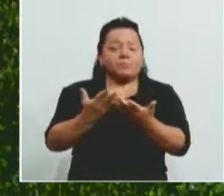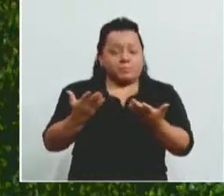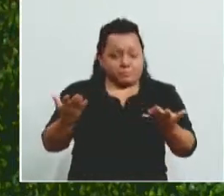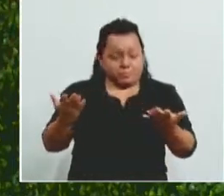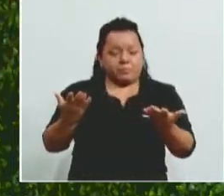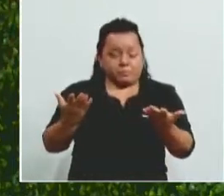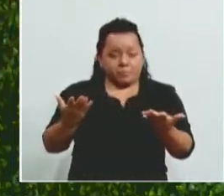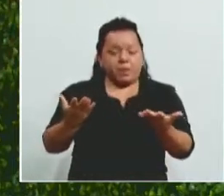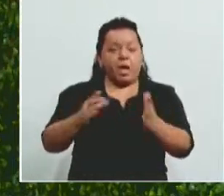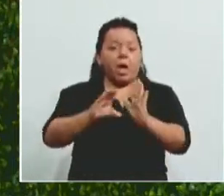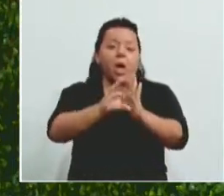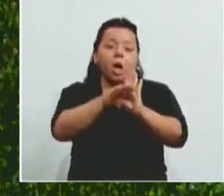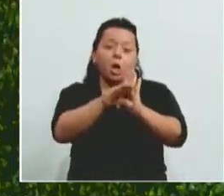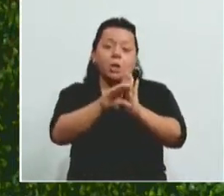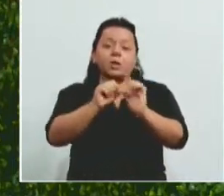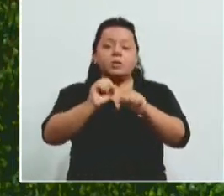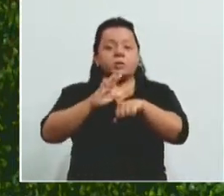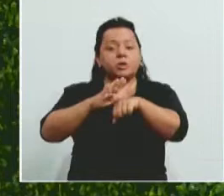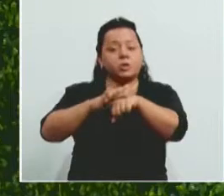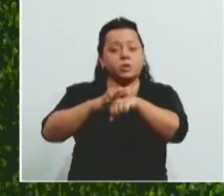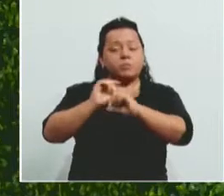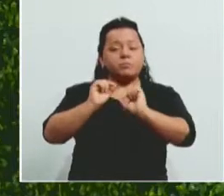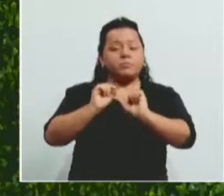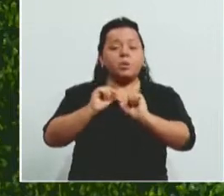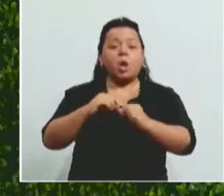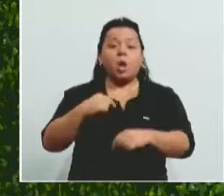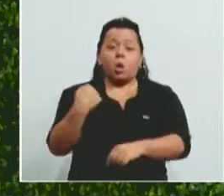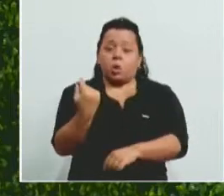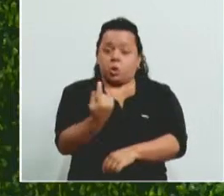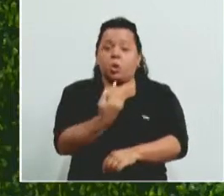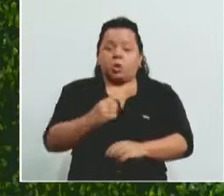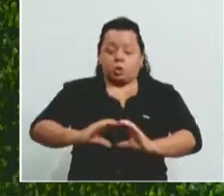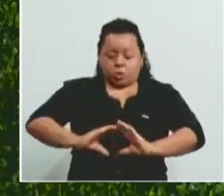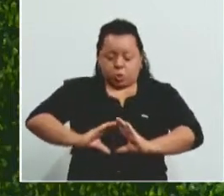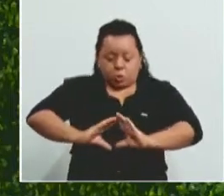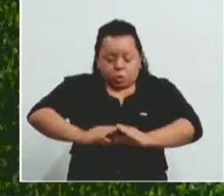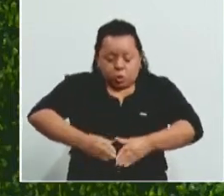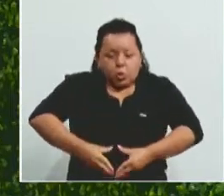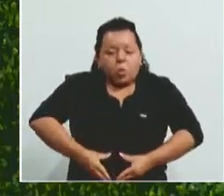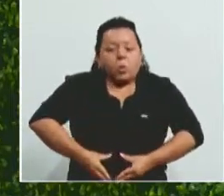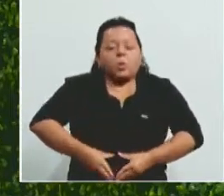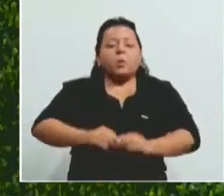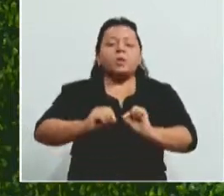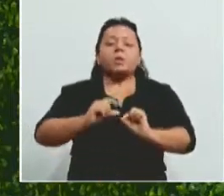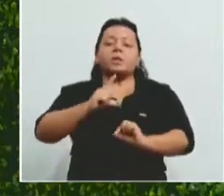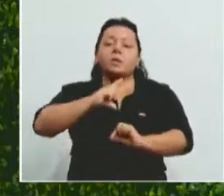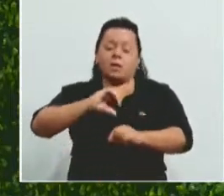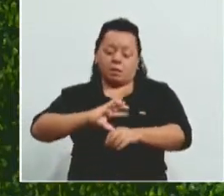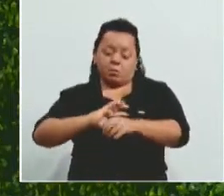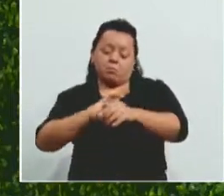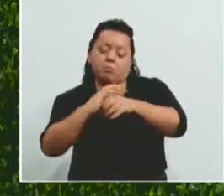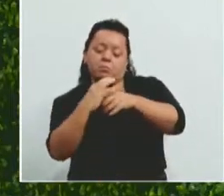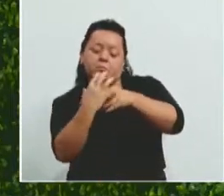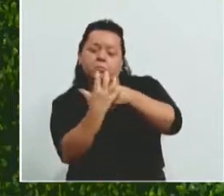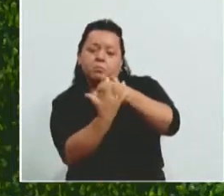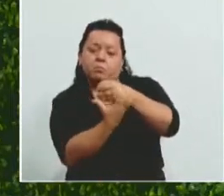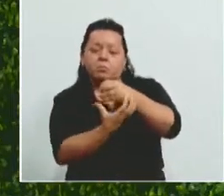esse é o conceito da doença. Nosso útero, ele tem várias camadas. Dentro do útero tem